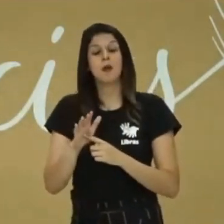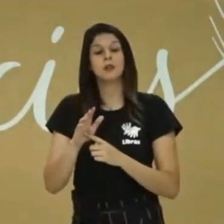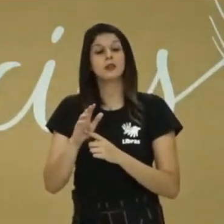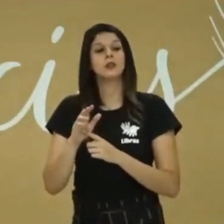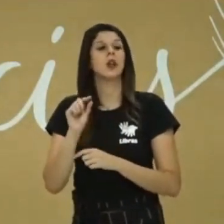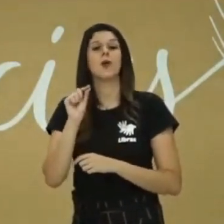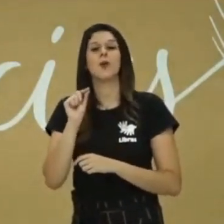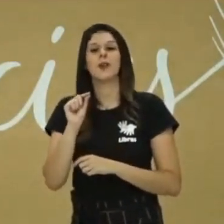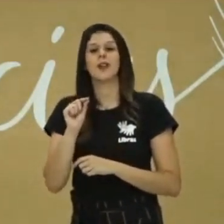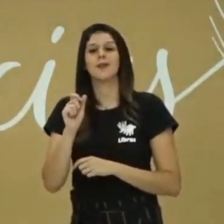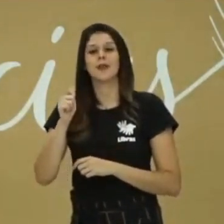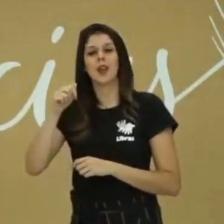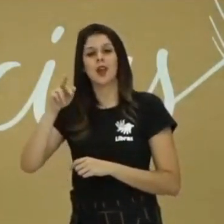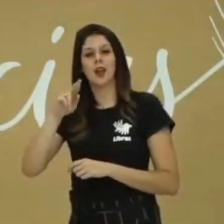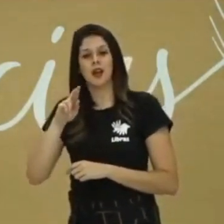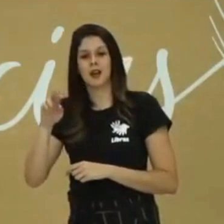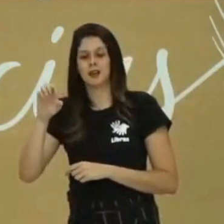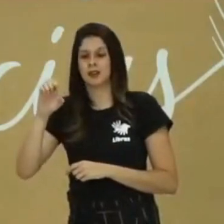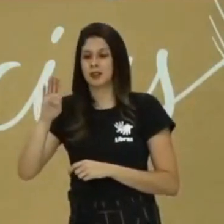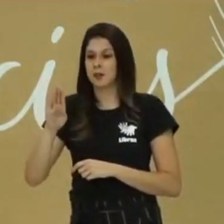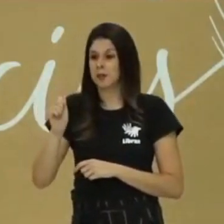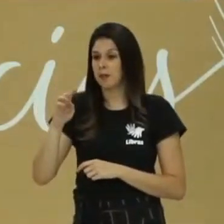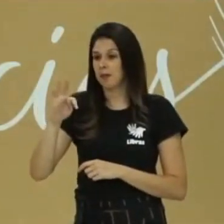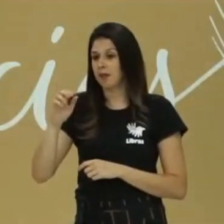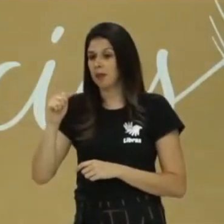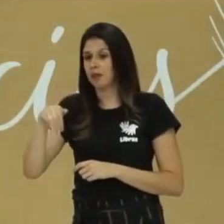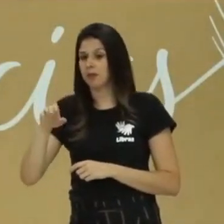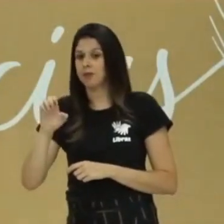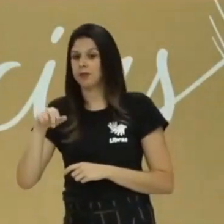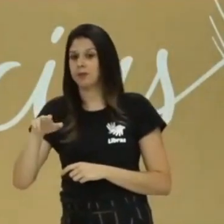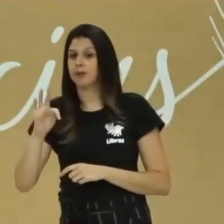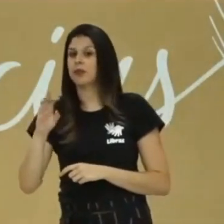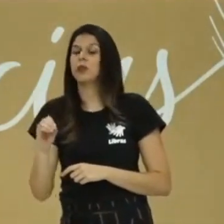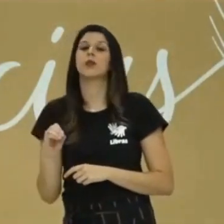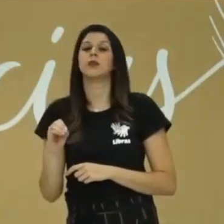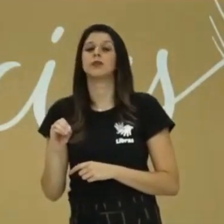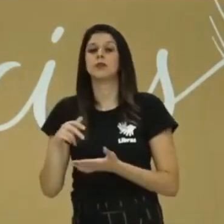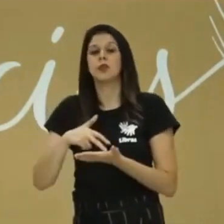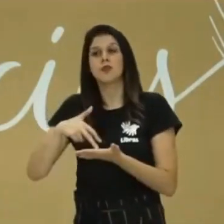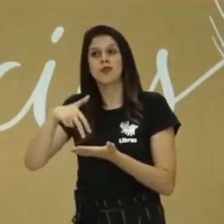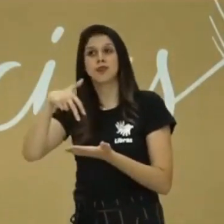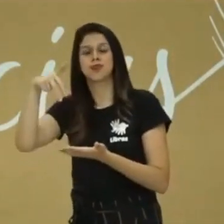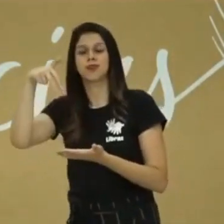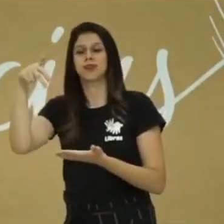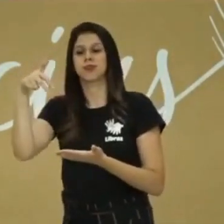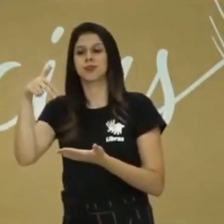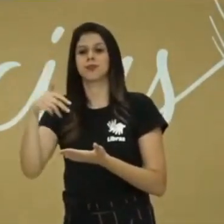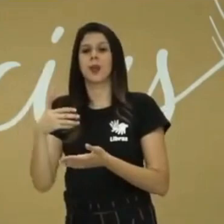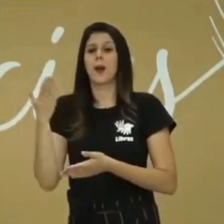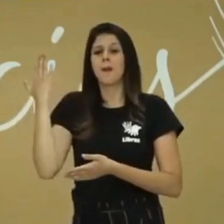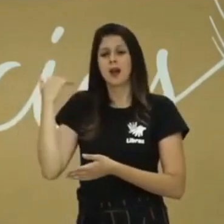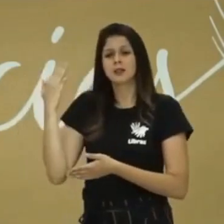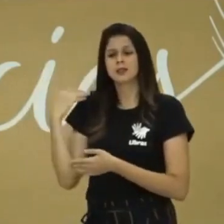da igreja a verdes assim como foi nos dias de Noé e eles